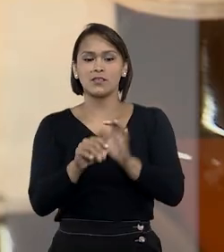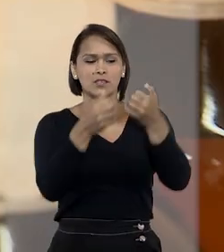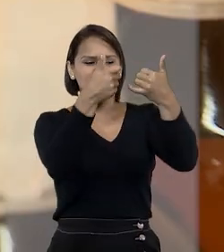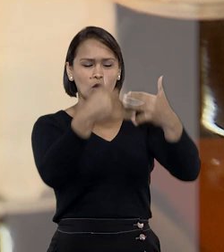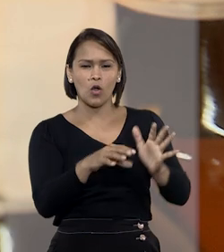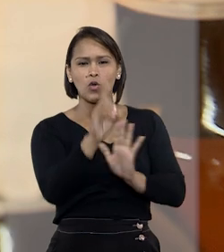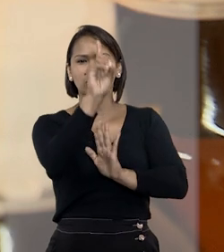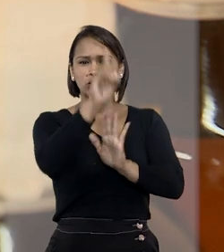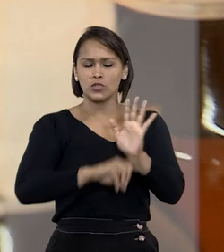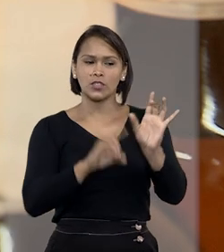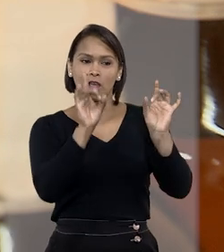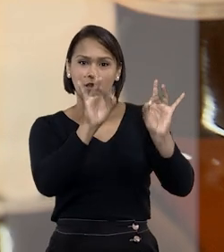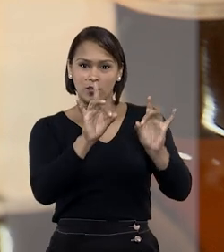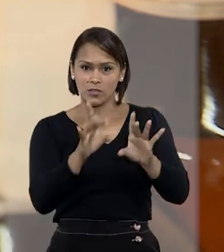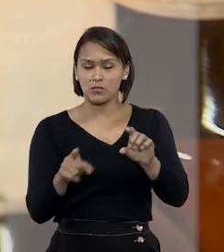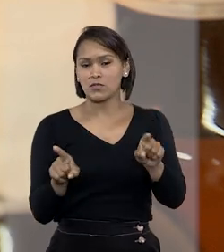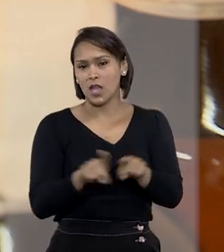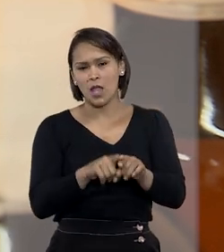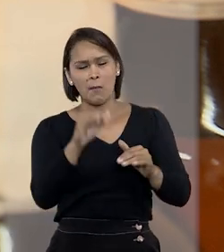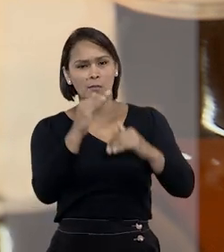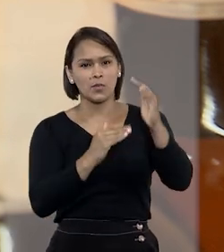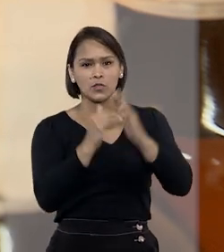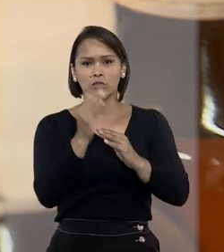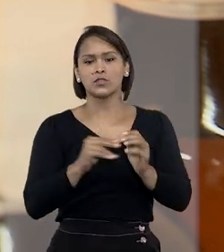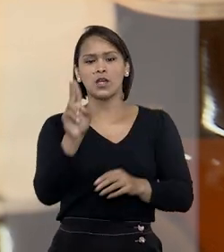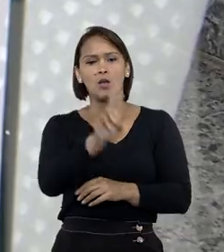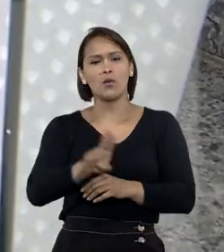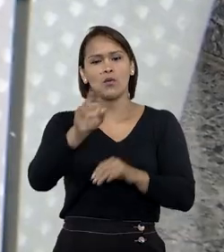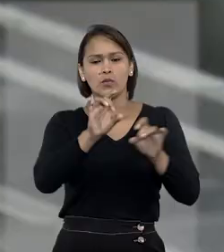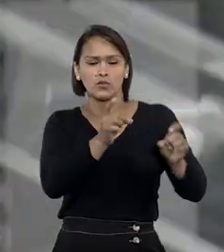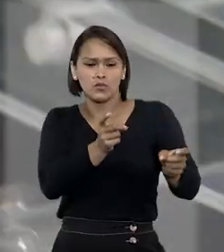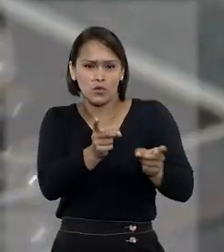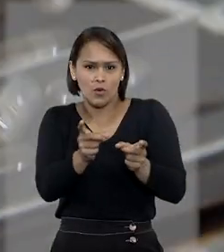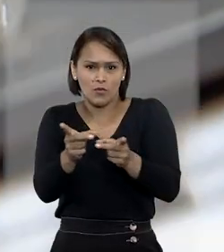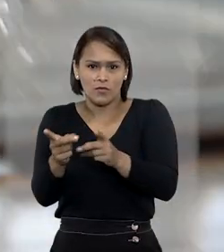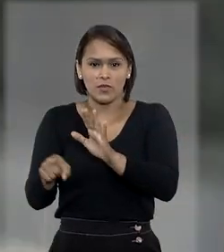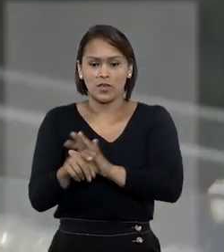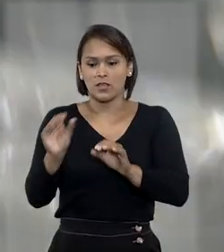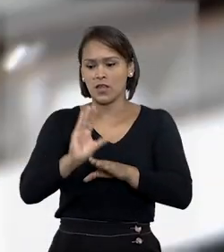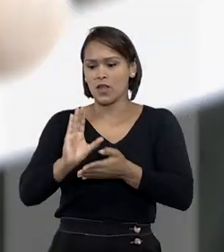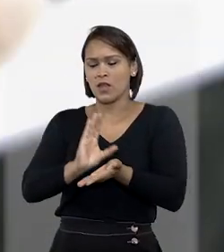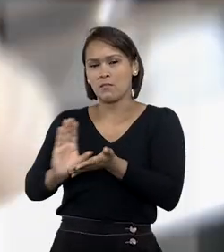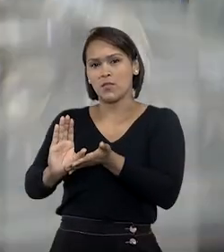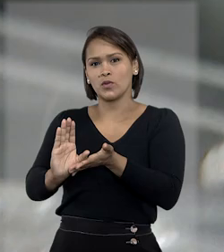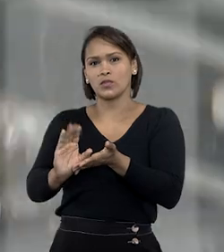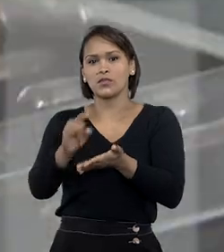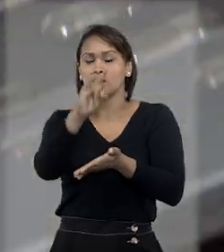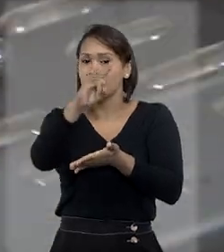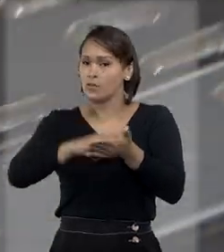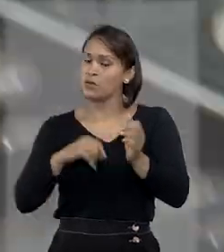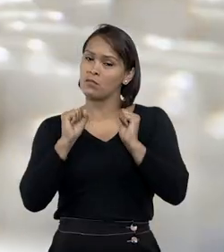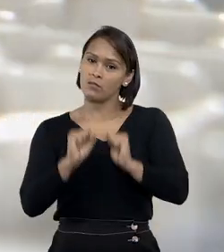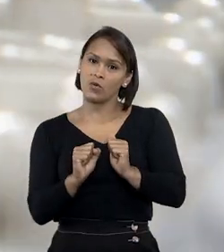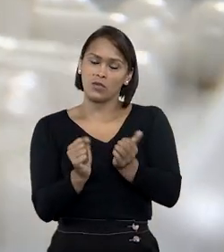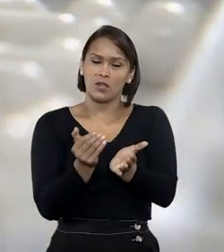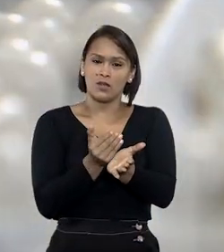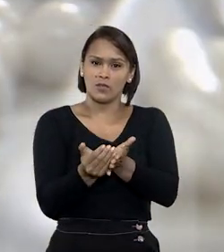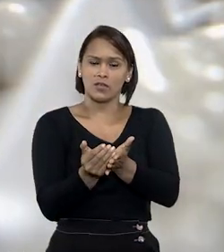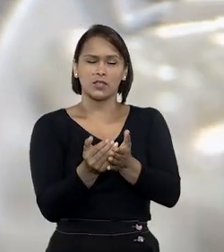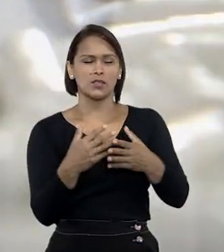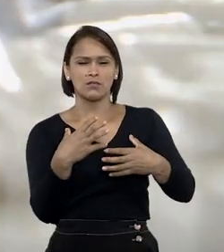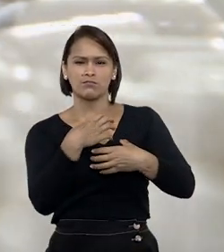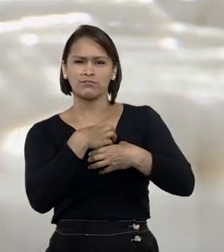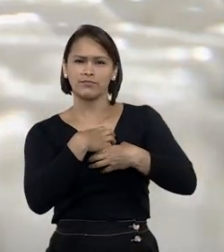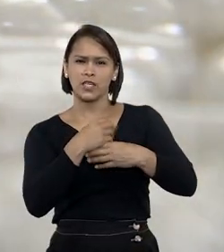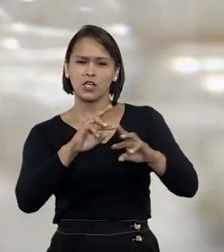isso é outorga de Direito de exclusividade seja a produção uso comercialização importação licenciamento poderá